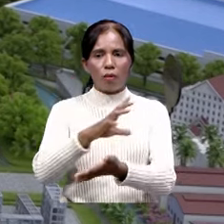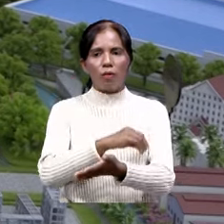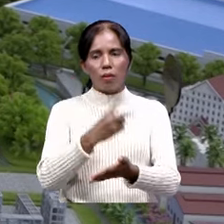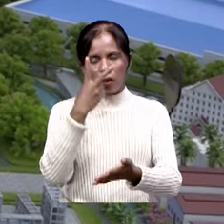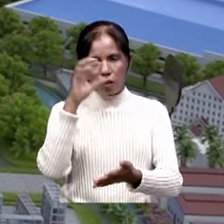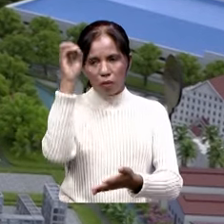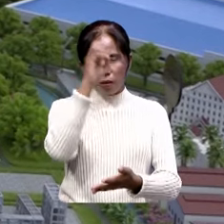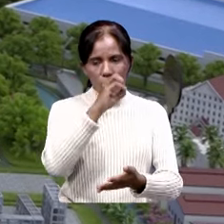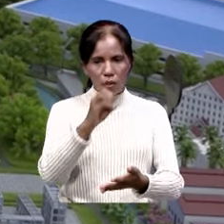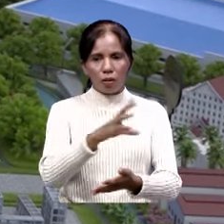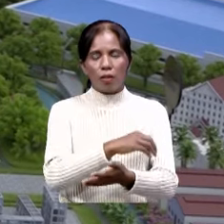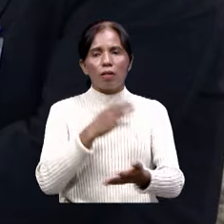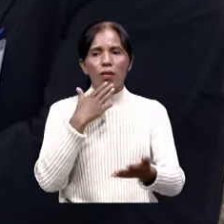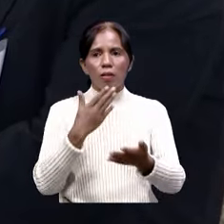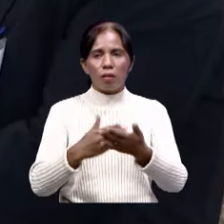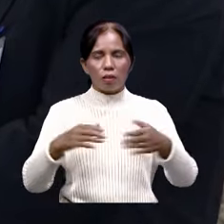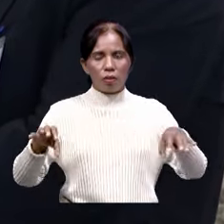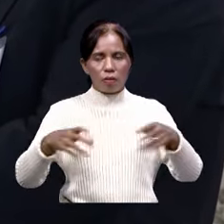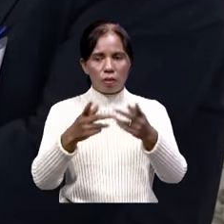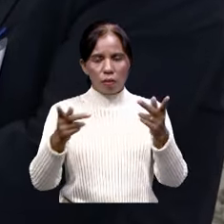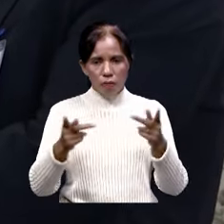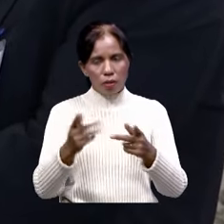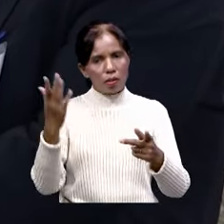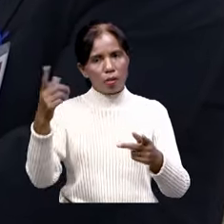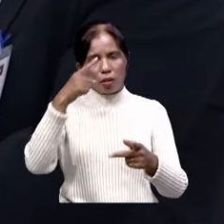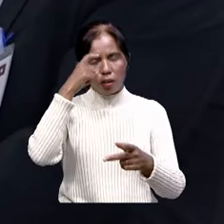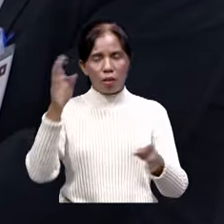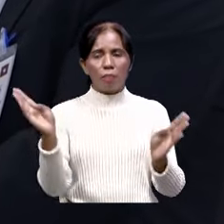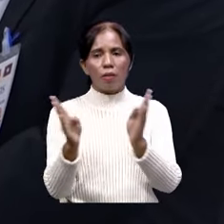observa direita funcionamento, serviço e a fato em refere, também sai